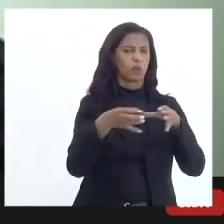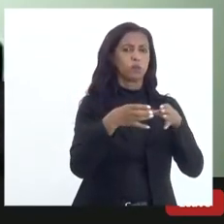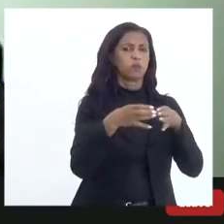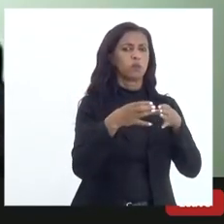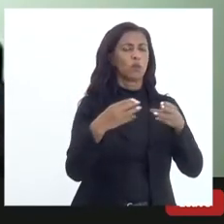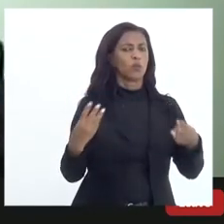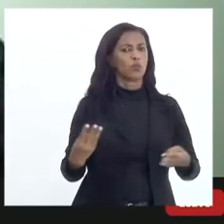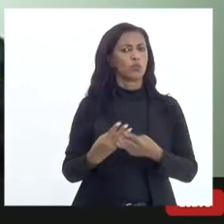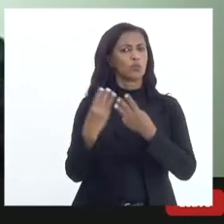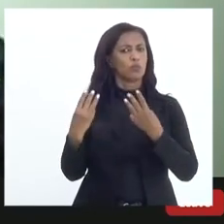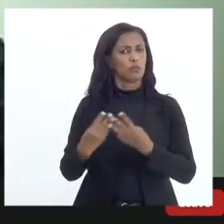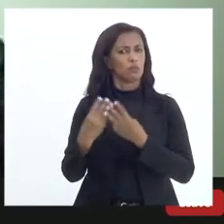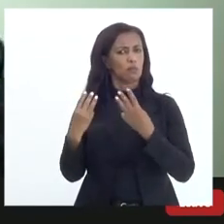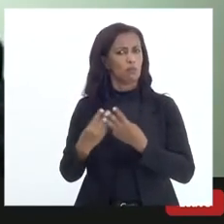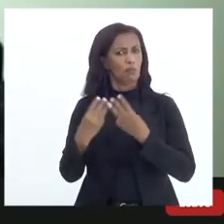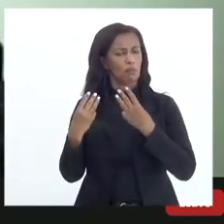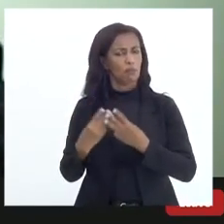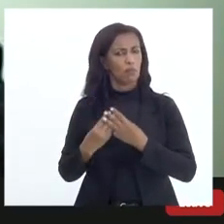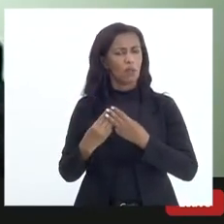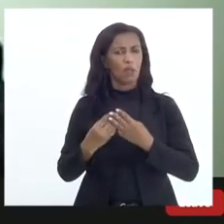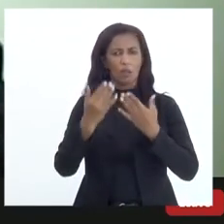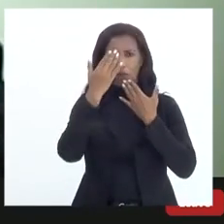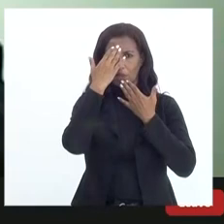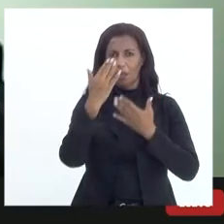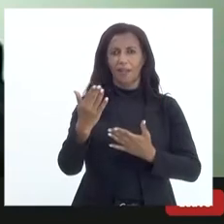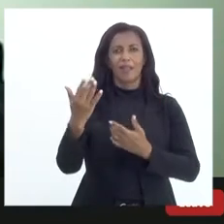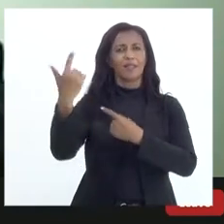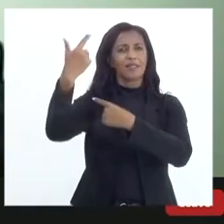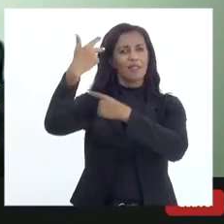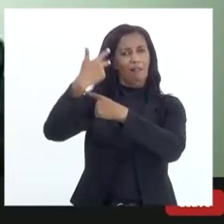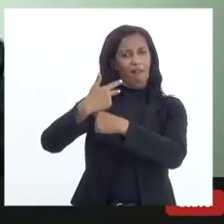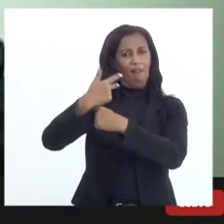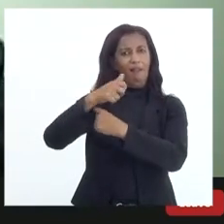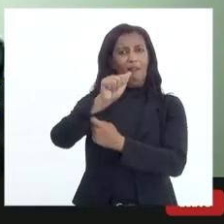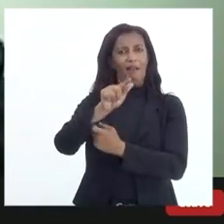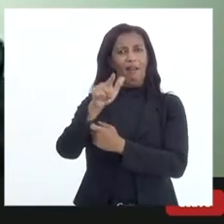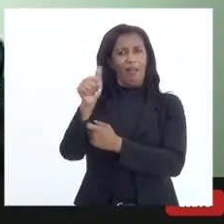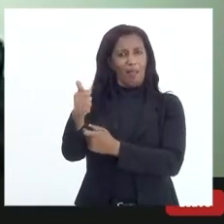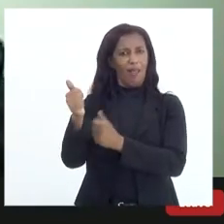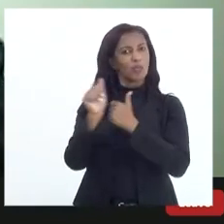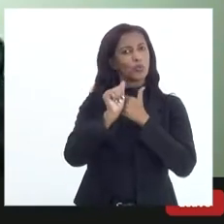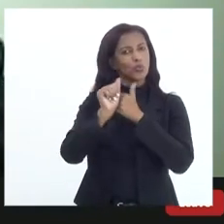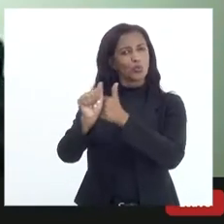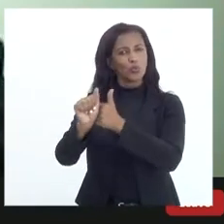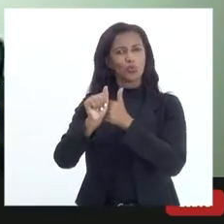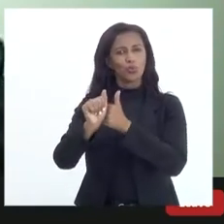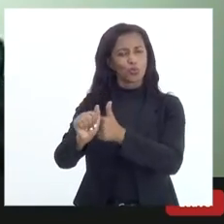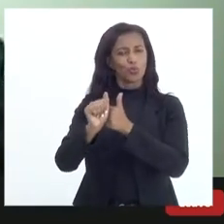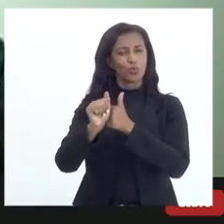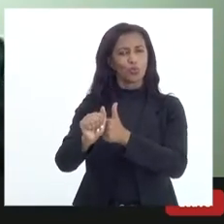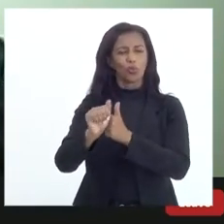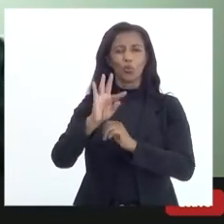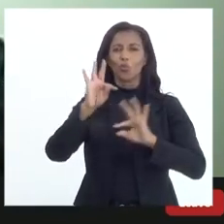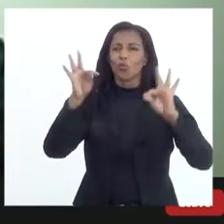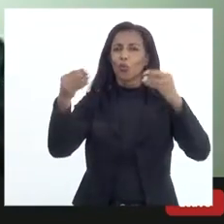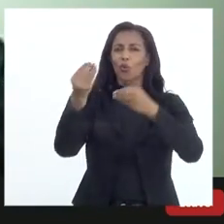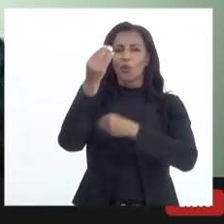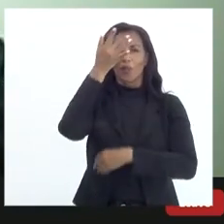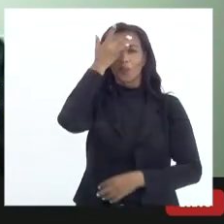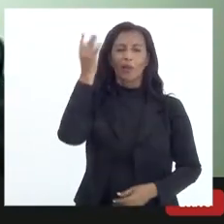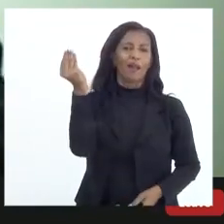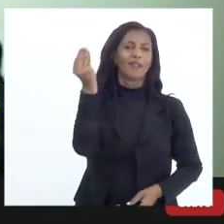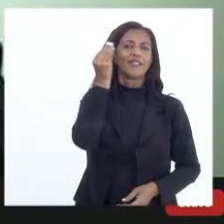comunidade judaica. Eu quero agradecer à TV Alerj por estar nos acompanhando, a todos aqueles que nos assistem pela